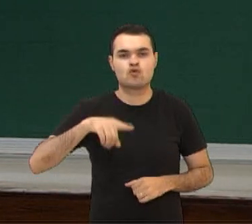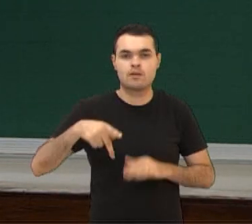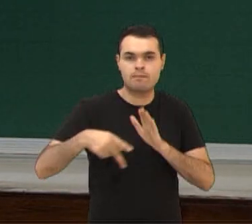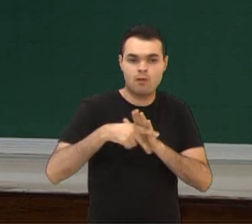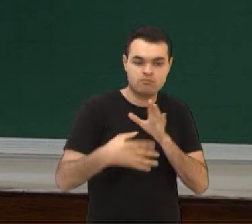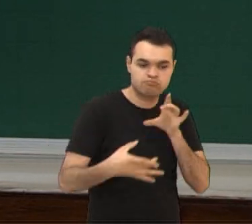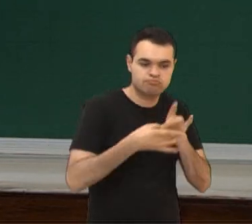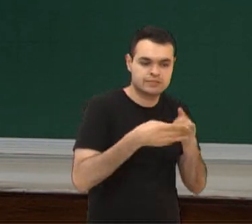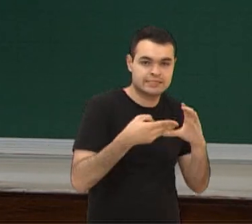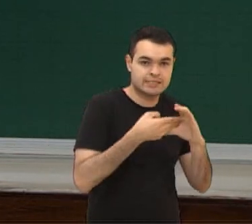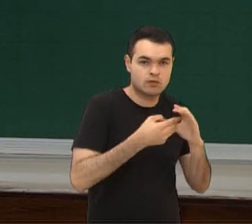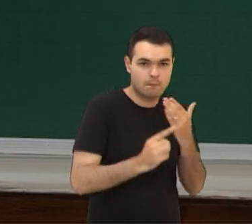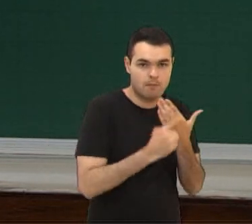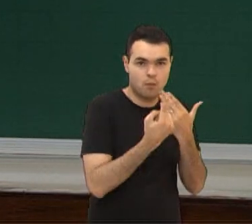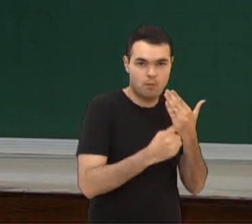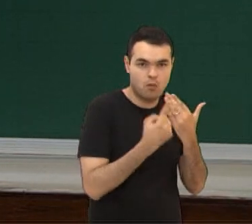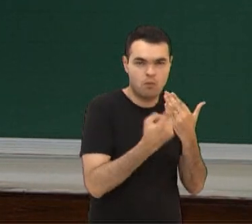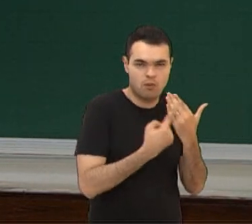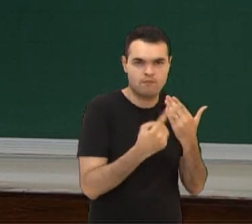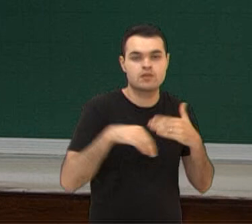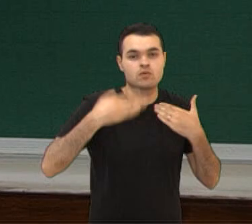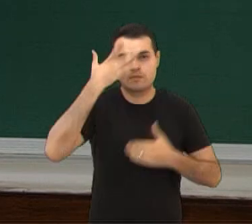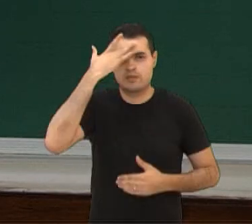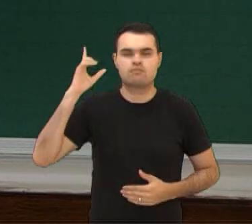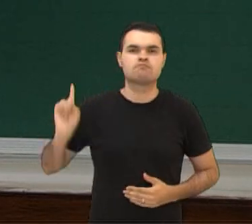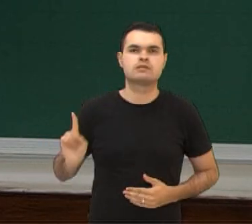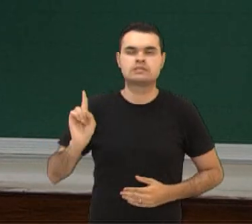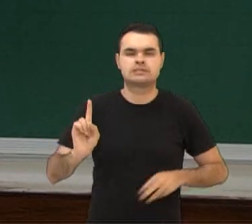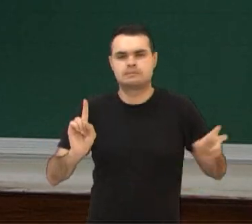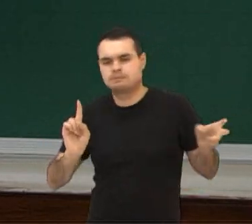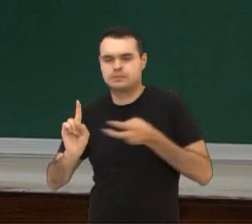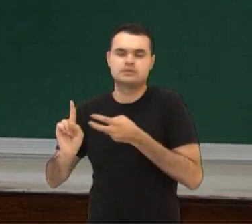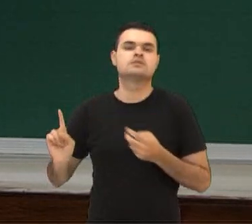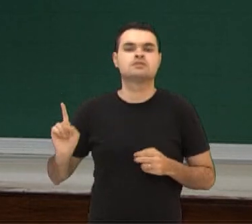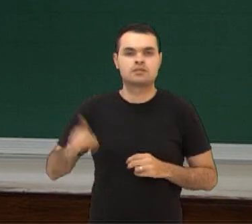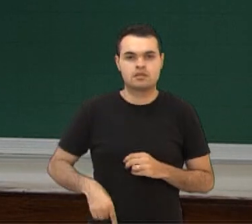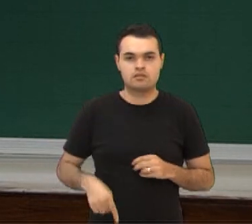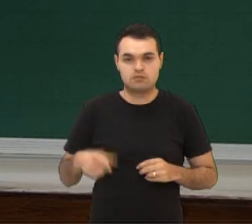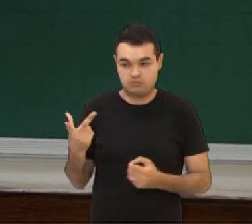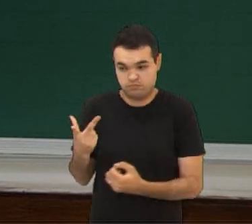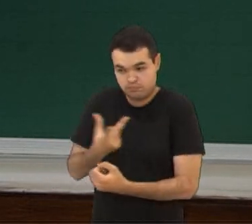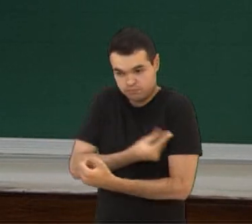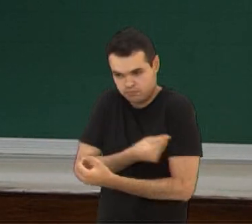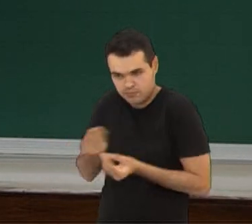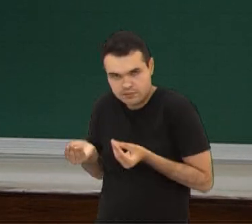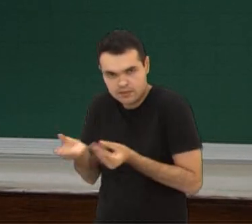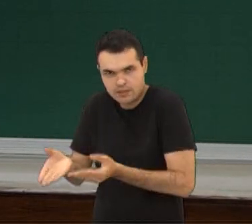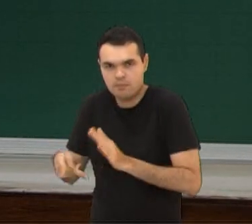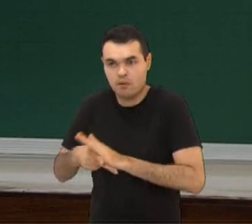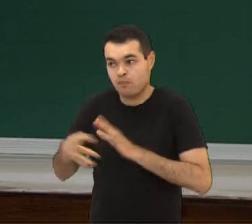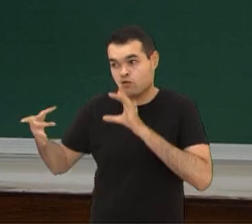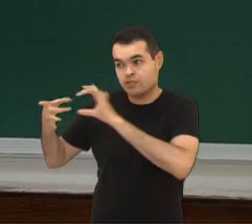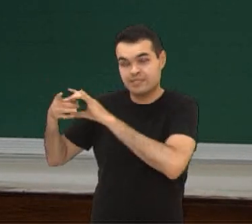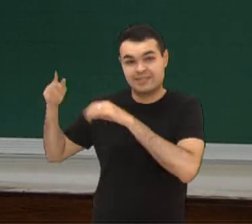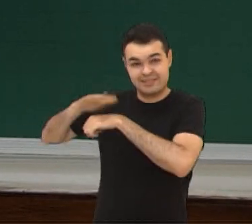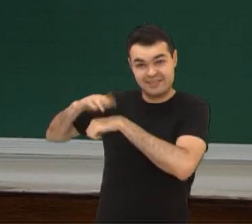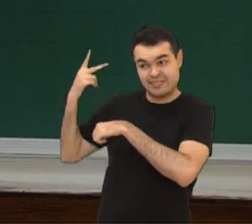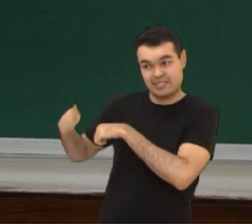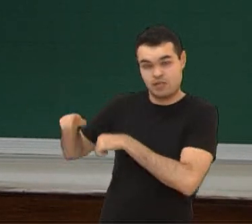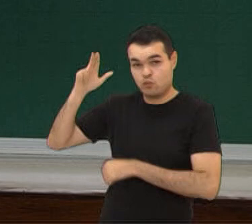anticorpos do cavalo. Quando a pessoa é picada por uma cobra, vai lá, recebe o soro que tem os anticorpos que o cavalo já